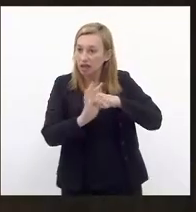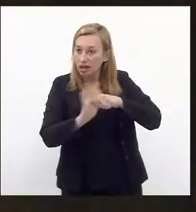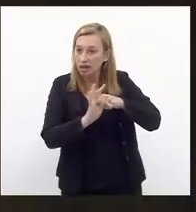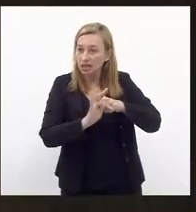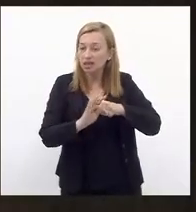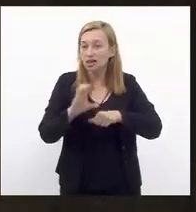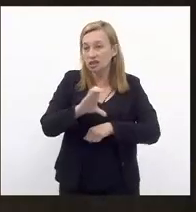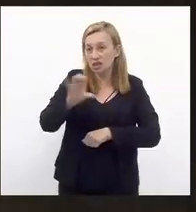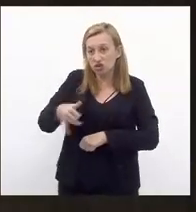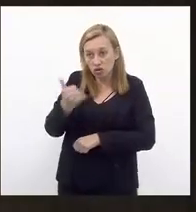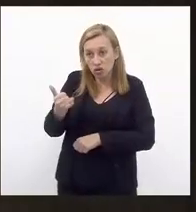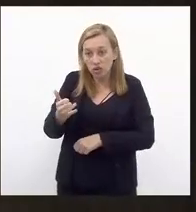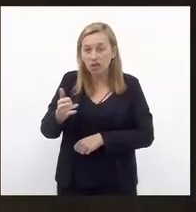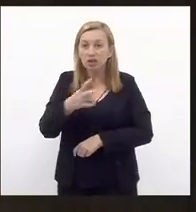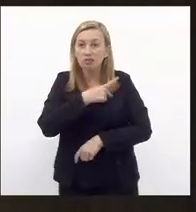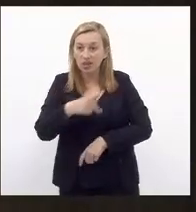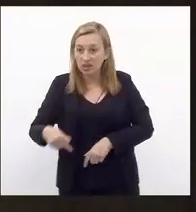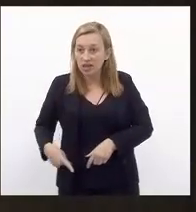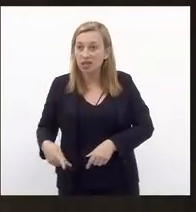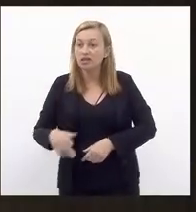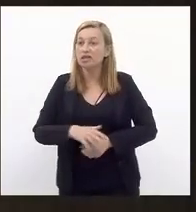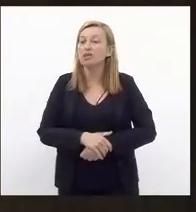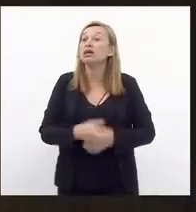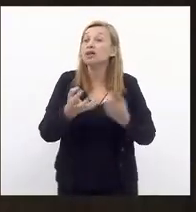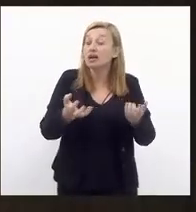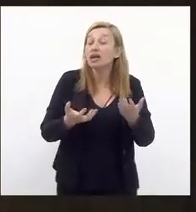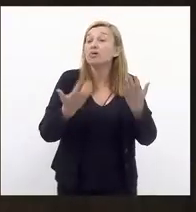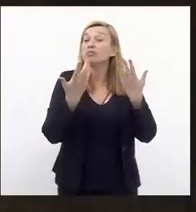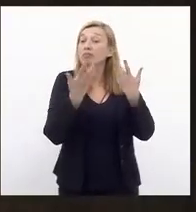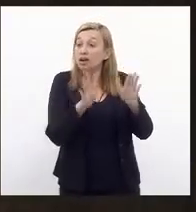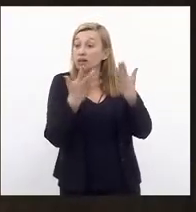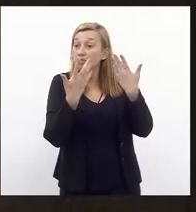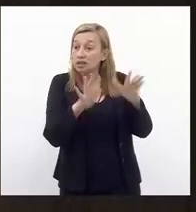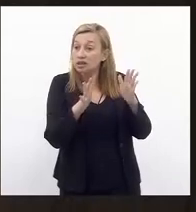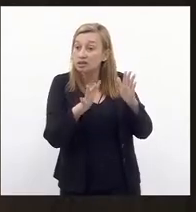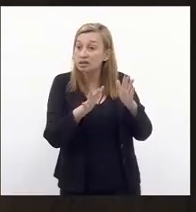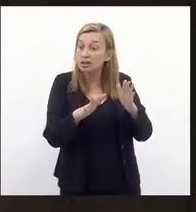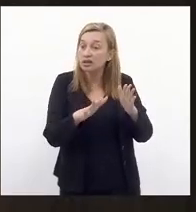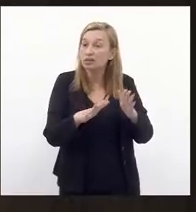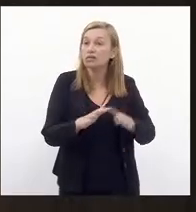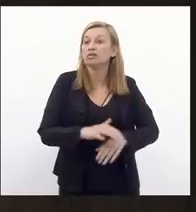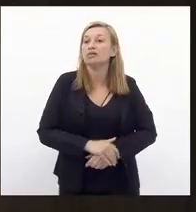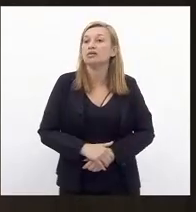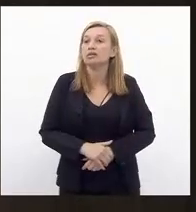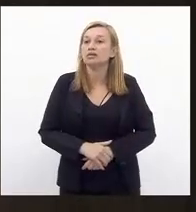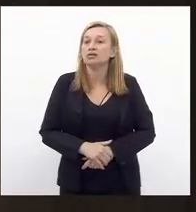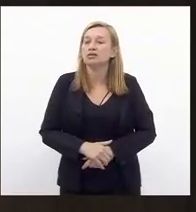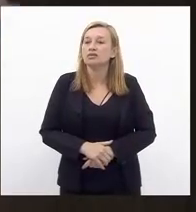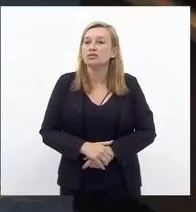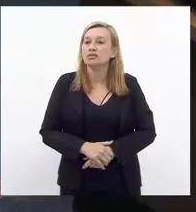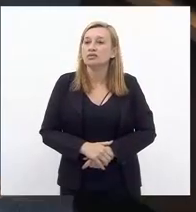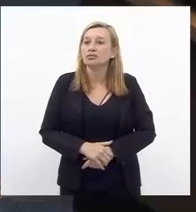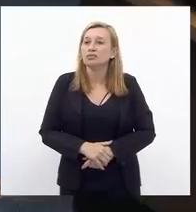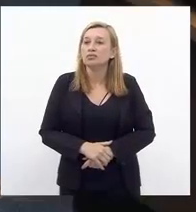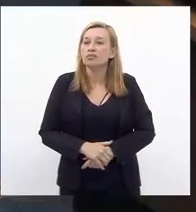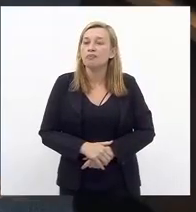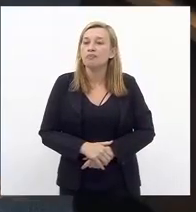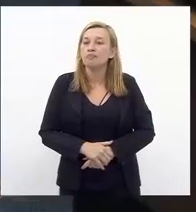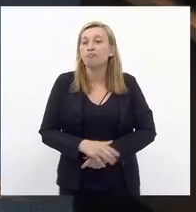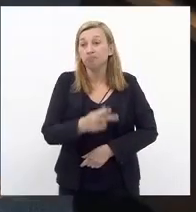da ccj da presidência quero parabenizar a forma pela qual o